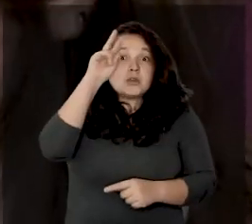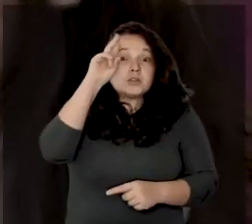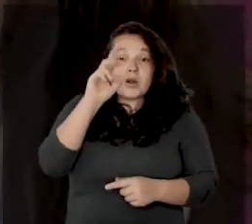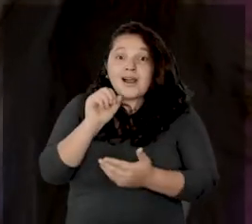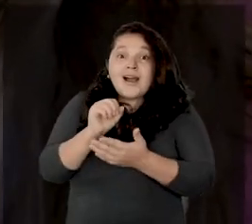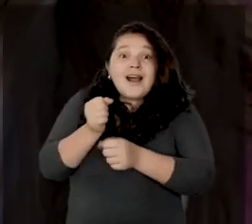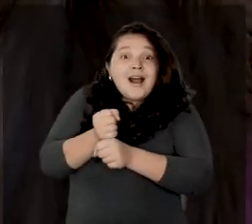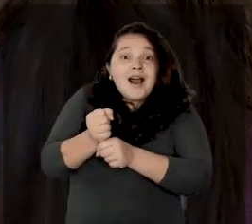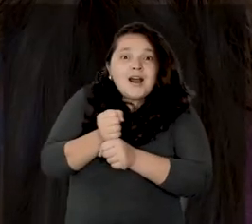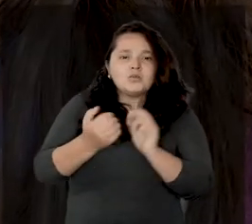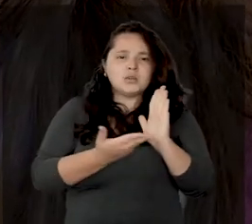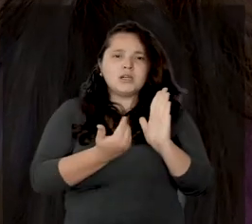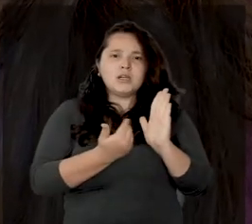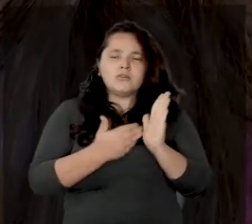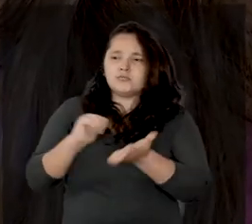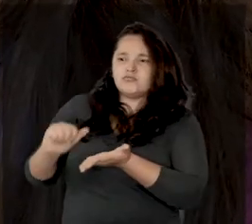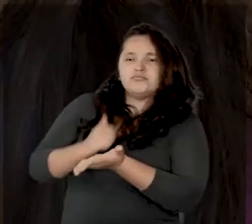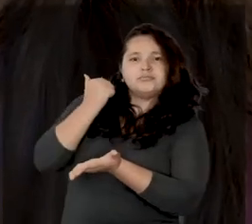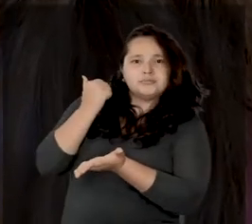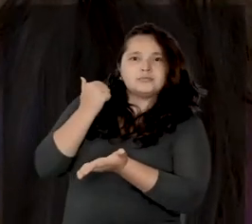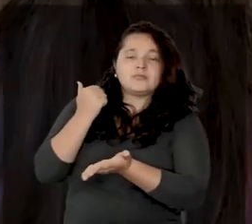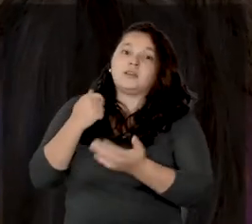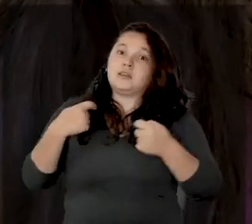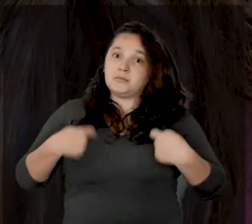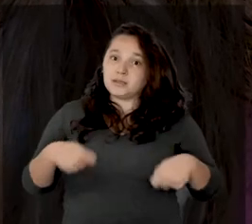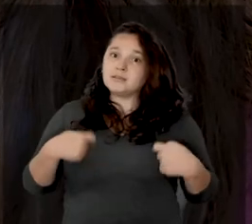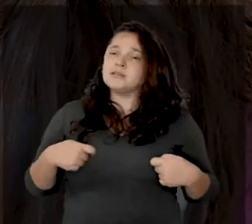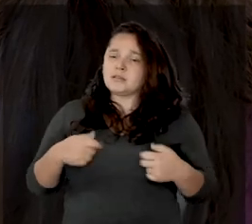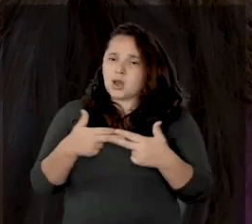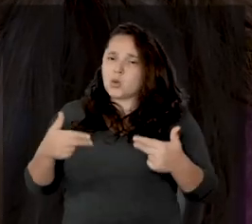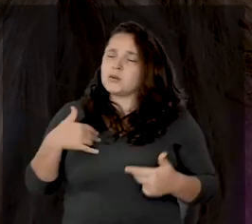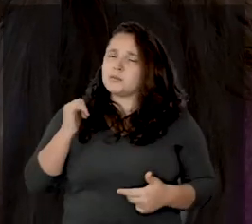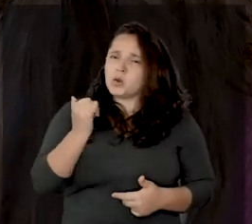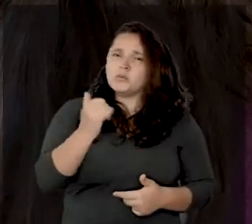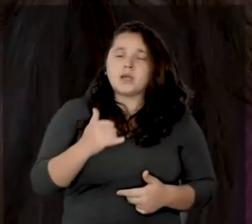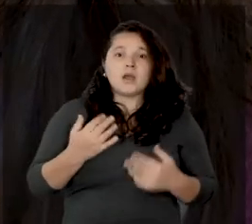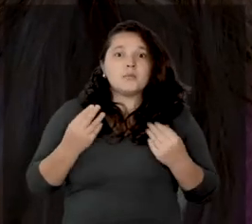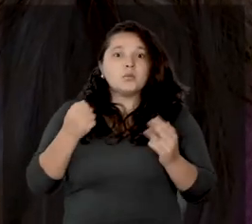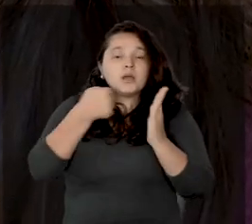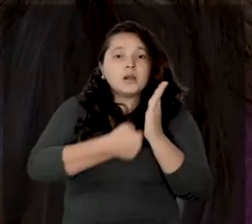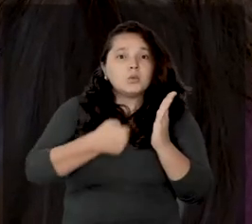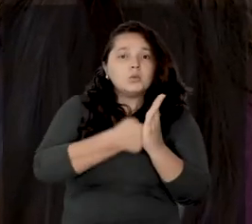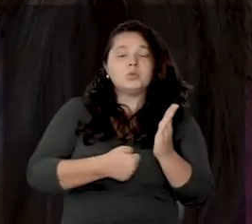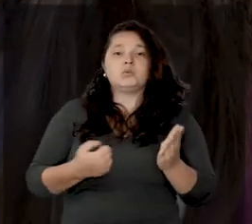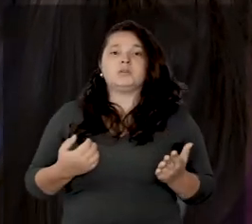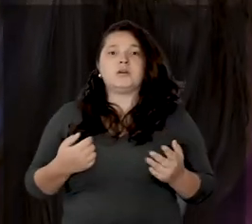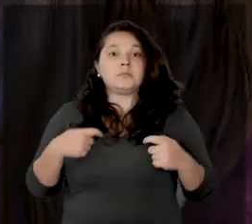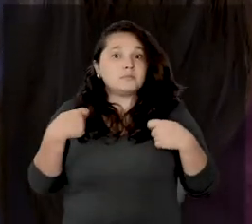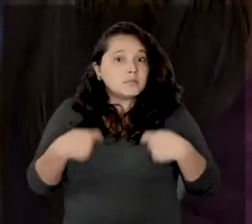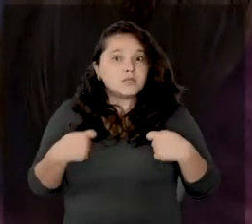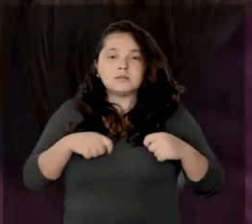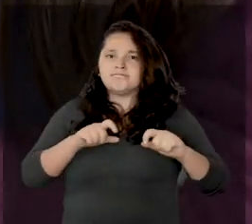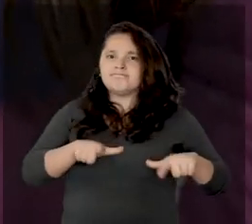ainda para constar, né, muita luta para ser feita,